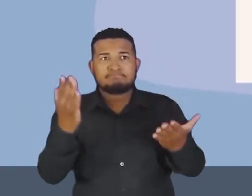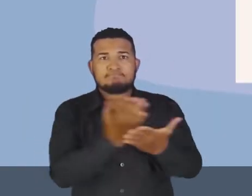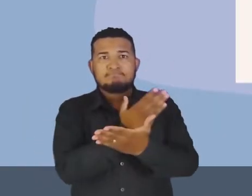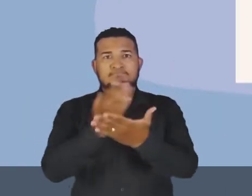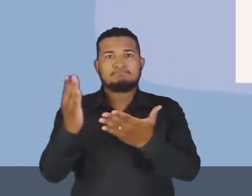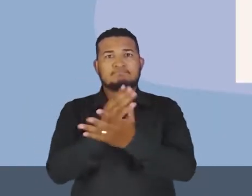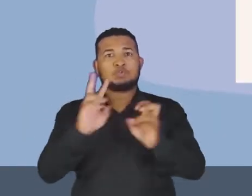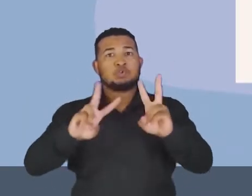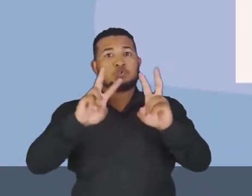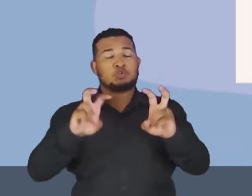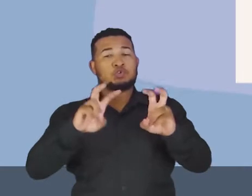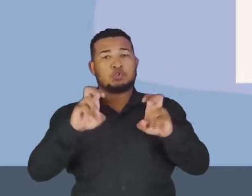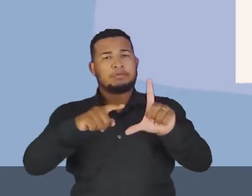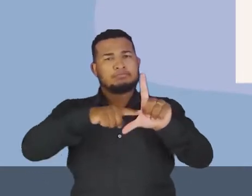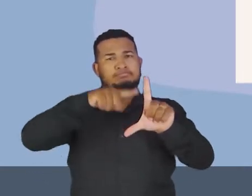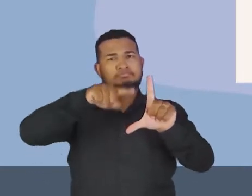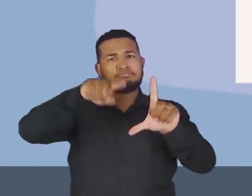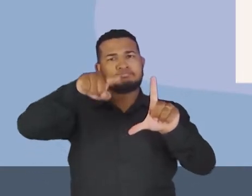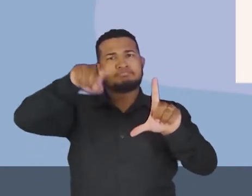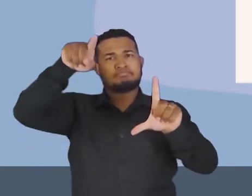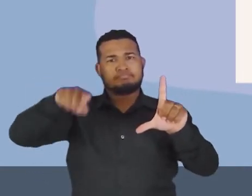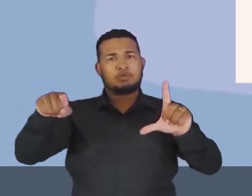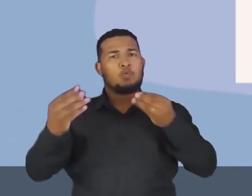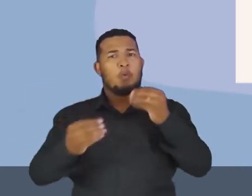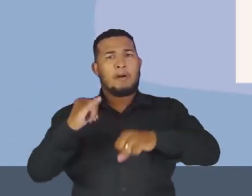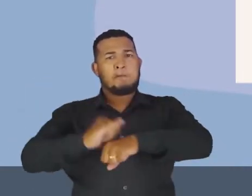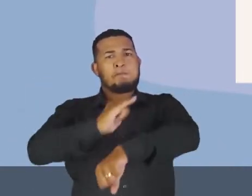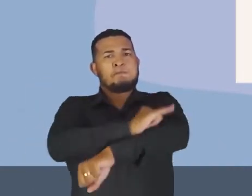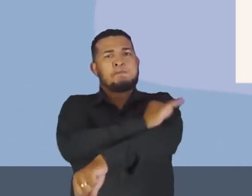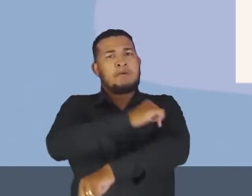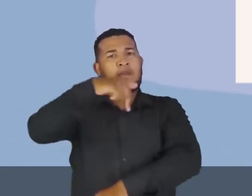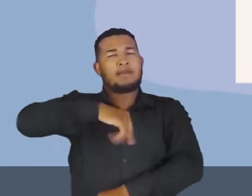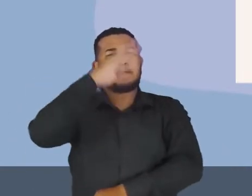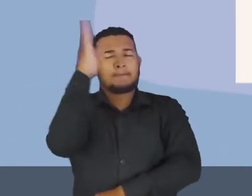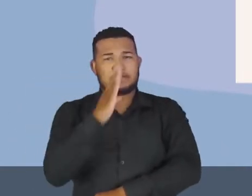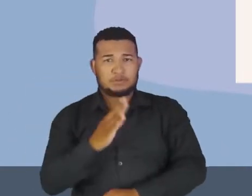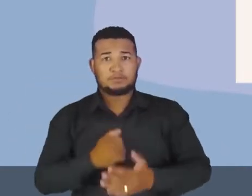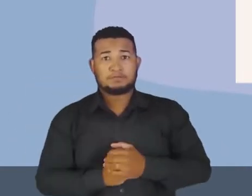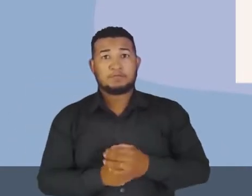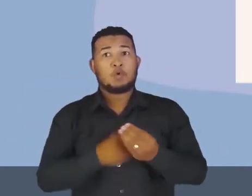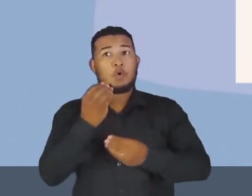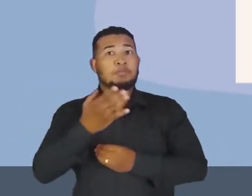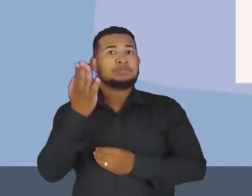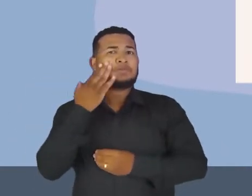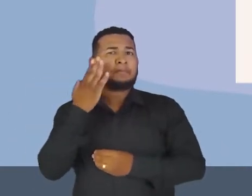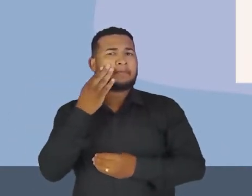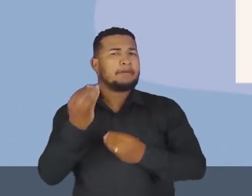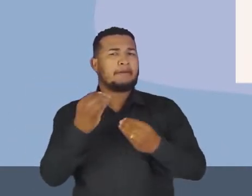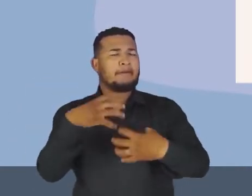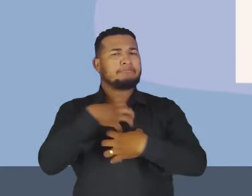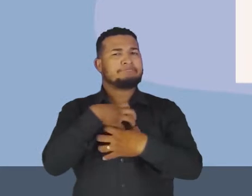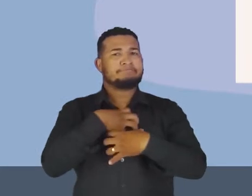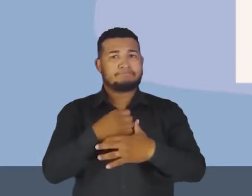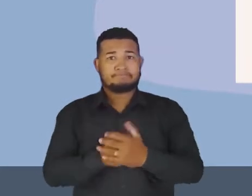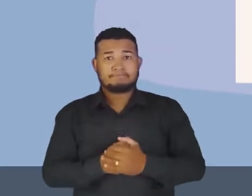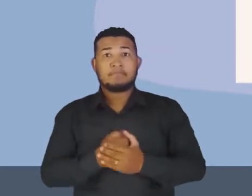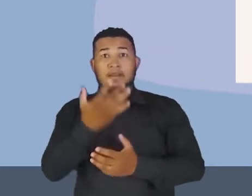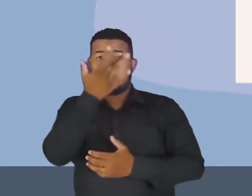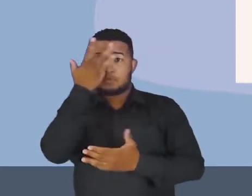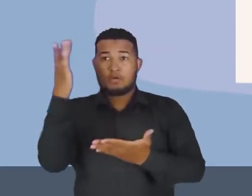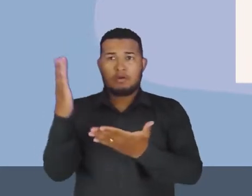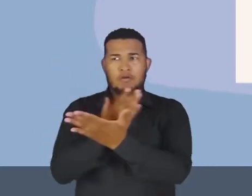à obesidade no Brasil, certo? Qual o percentual acima de peso ou com obesidade do Brasil? Algumas pessoas